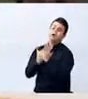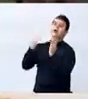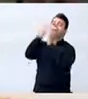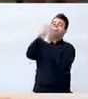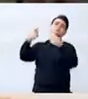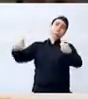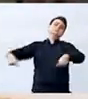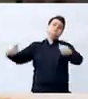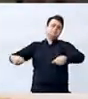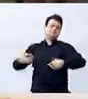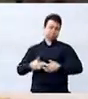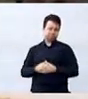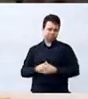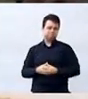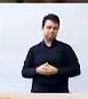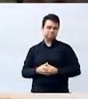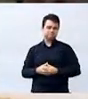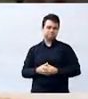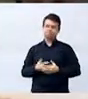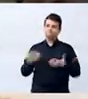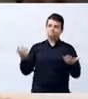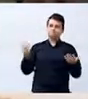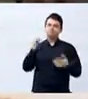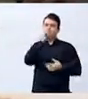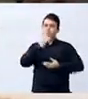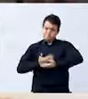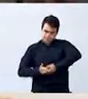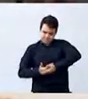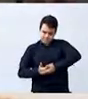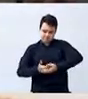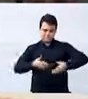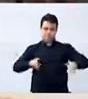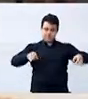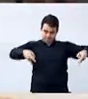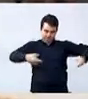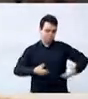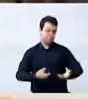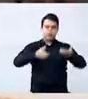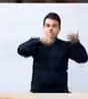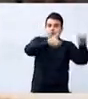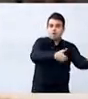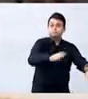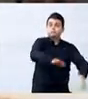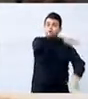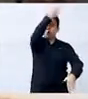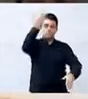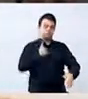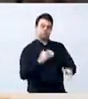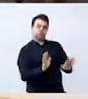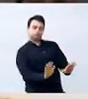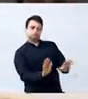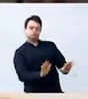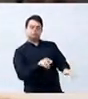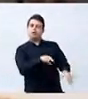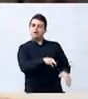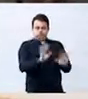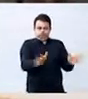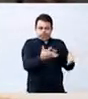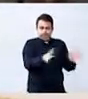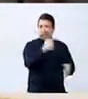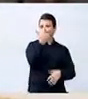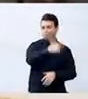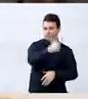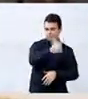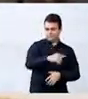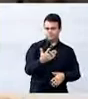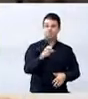mais estímulo, né? Ela falou, se eu pegar um bebê, deixar o bebê o dia inteiro dentro do berço, ele vai ter um estímulo diferente de um